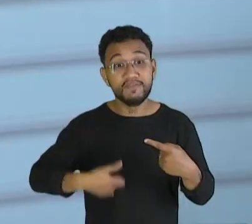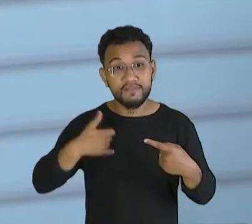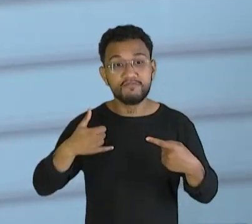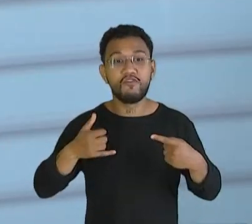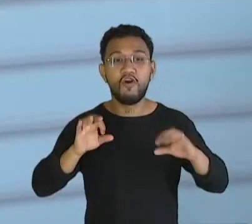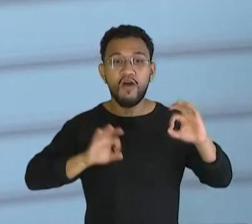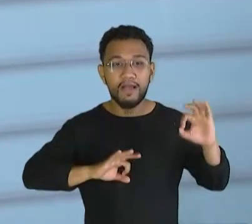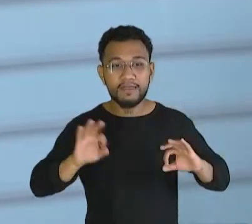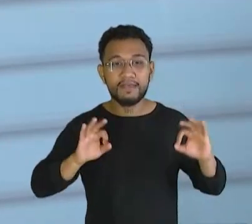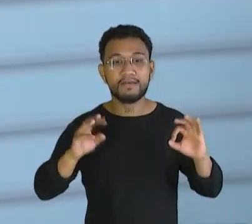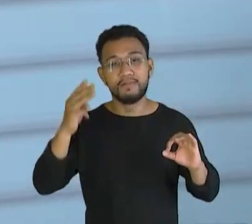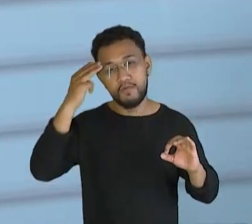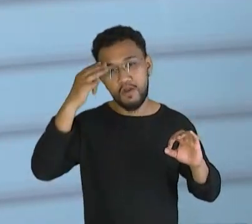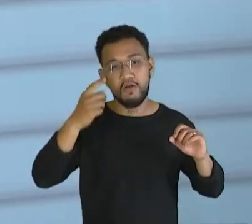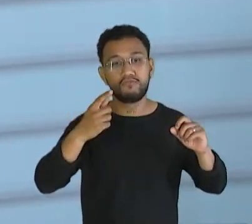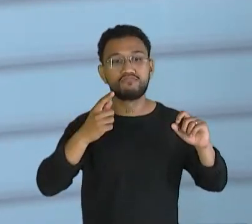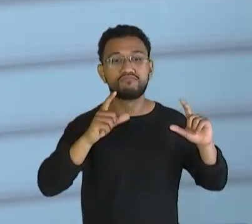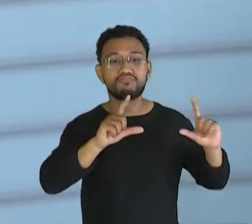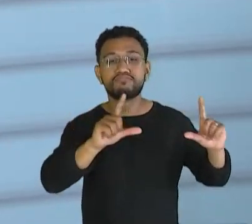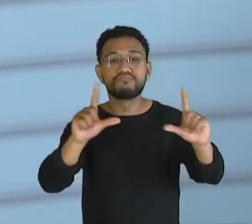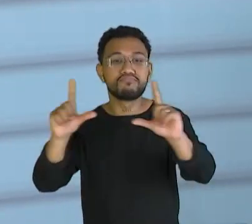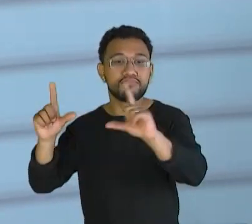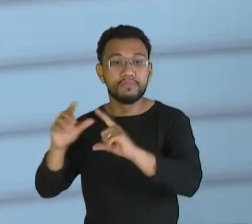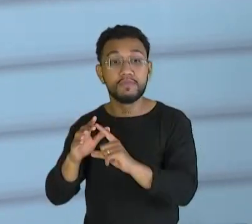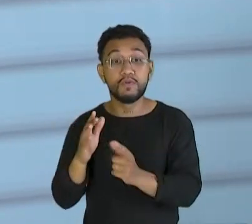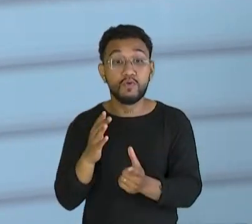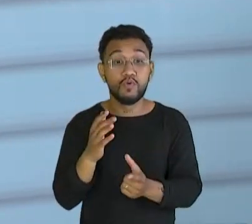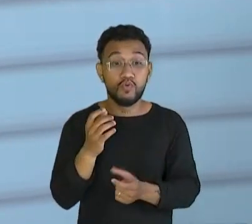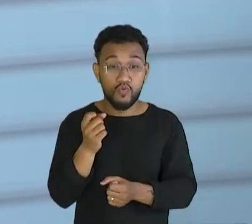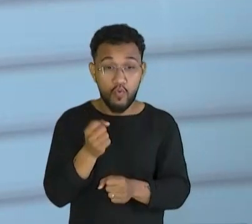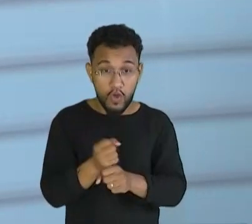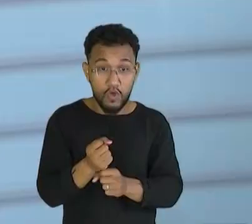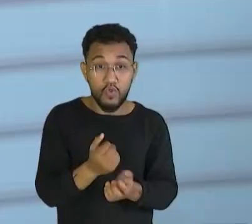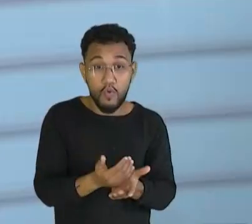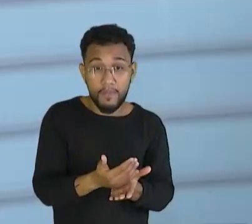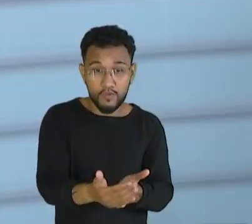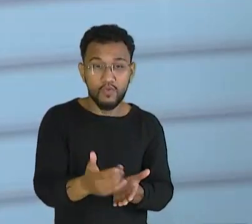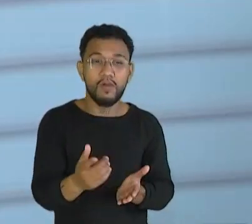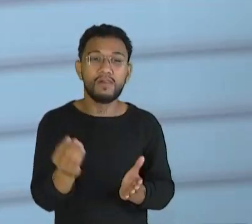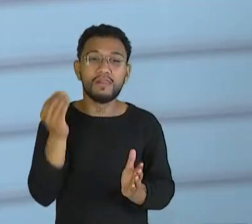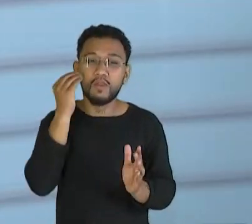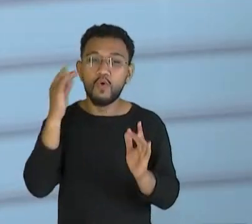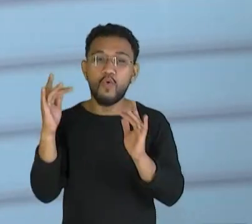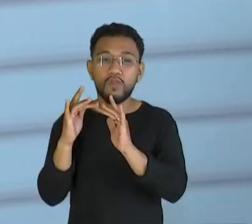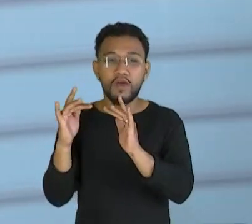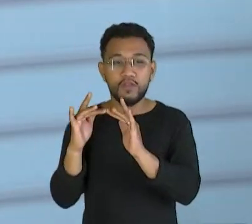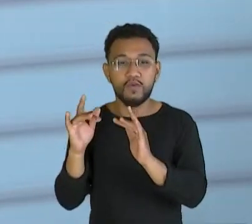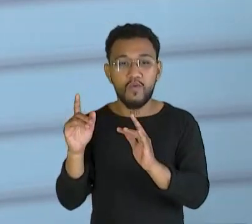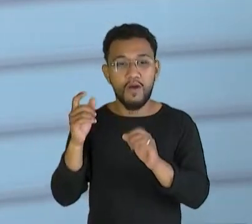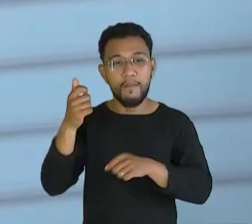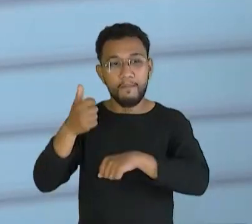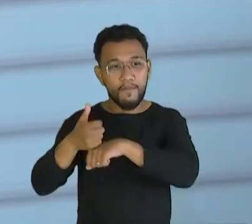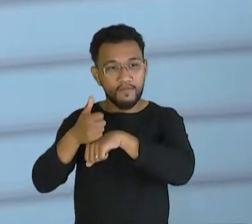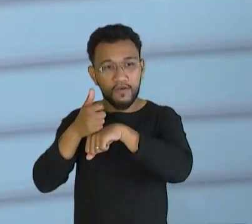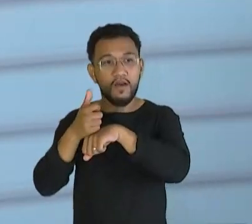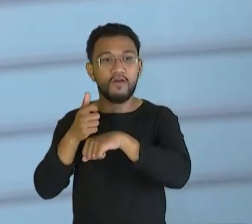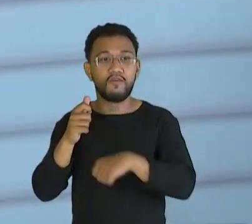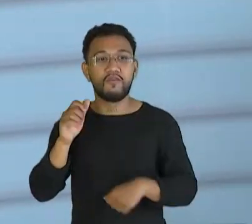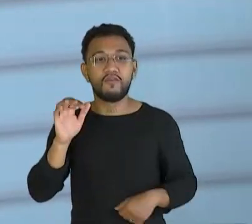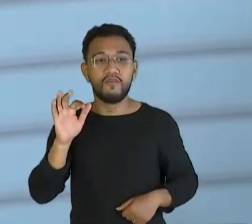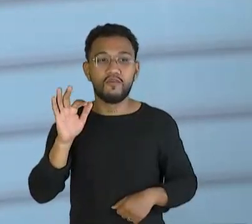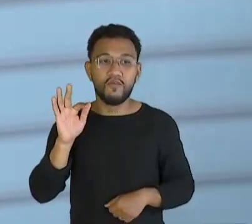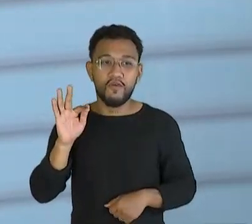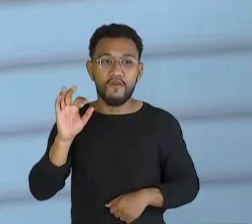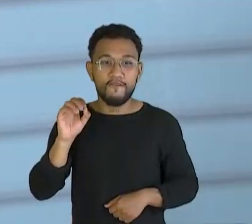no começo do ano, tentamos, assim, de todas as formas, contato com a historiadora Afonsina. Foi um pouco difícil,